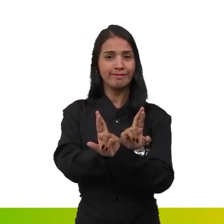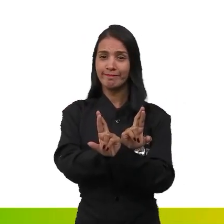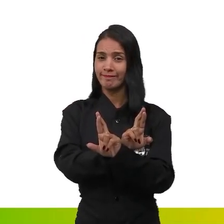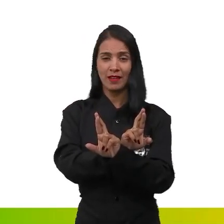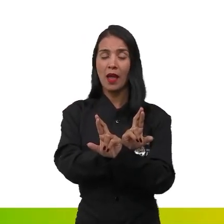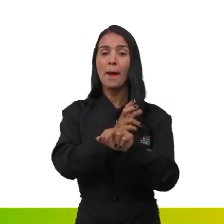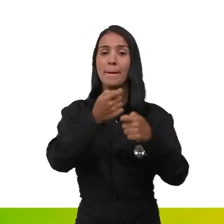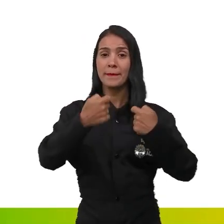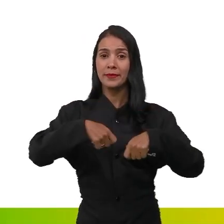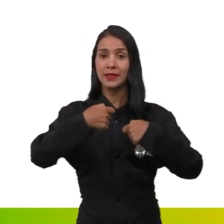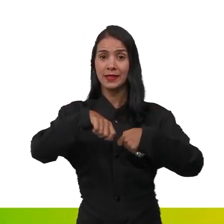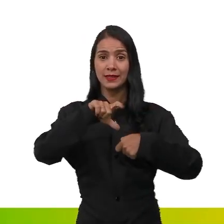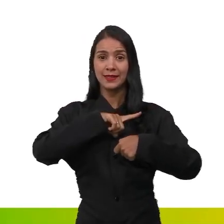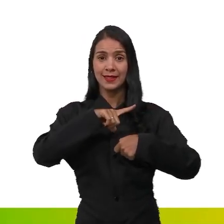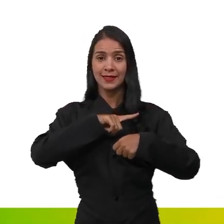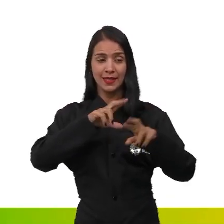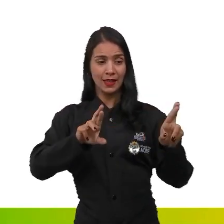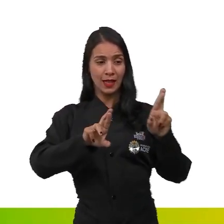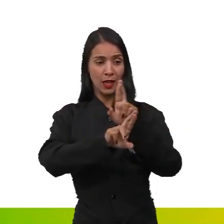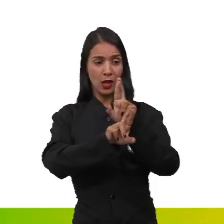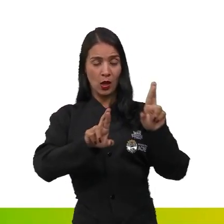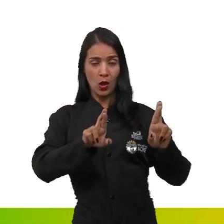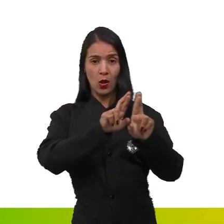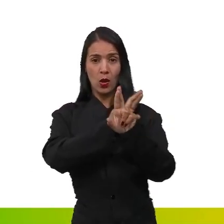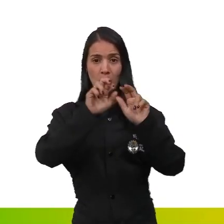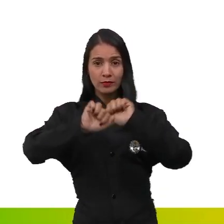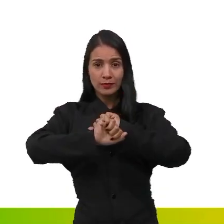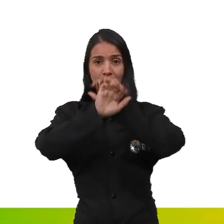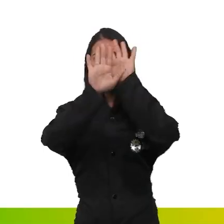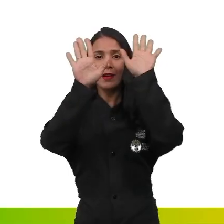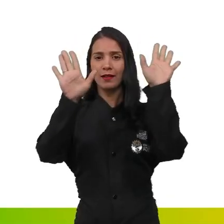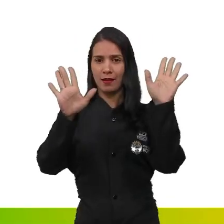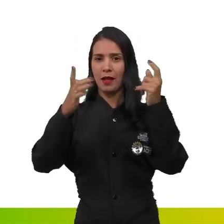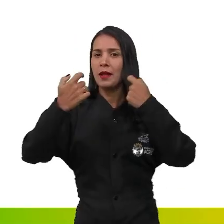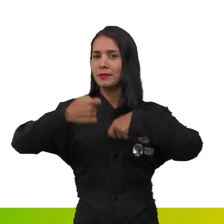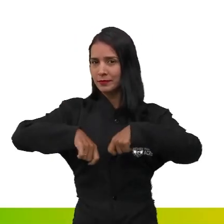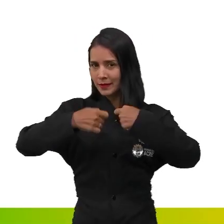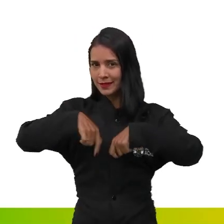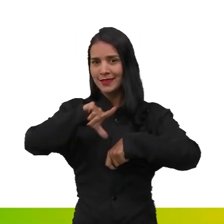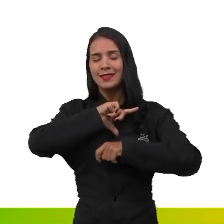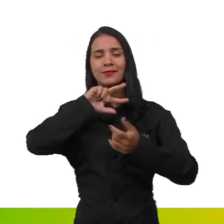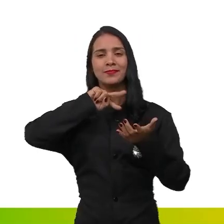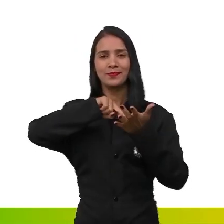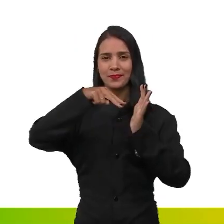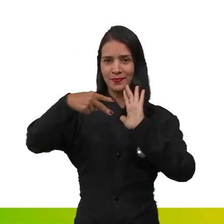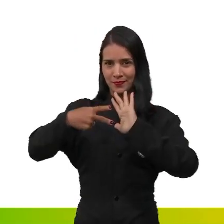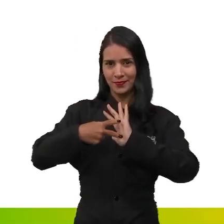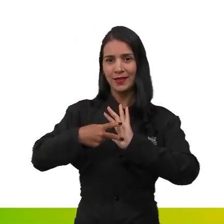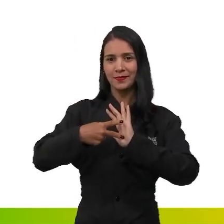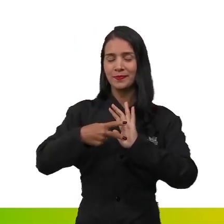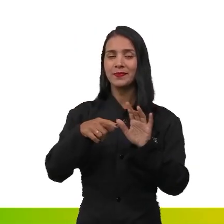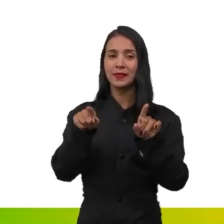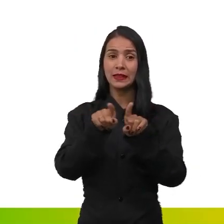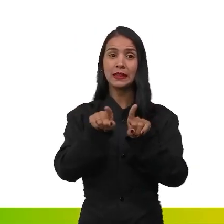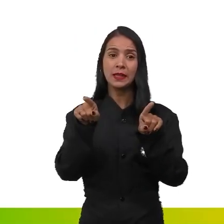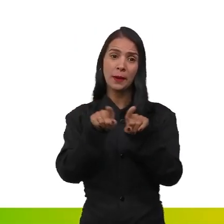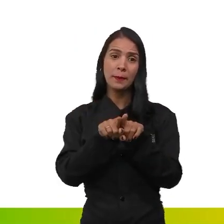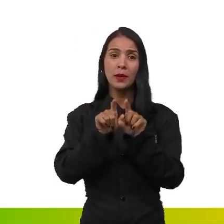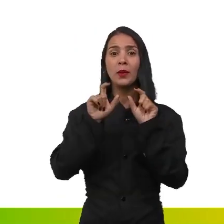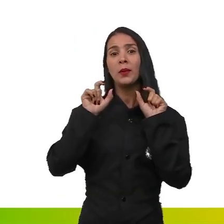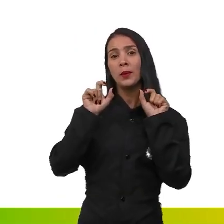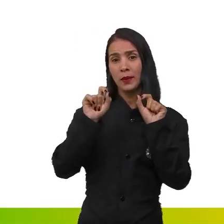ligação, mas essa minha ligação, ela precisa fazer sentido, tá? Ou, para além